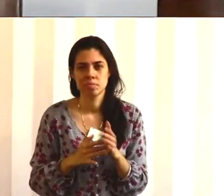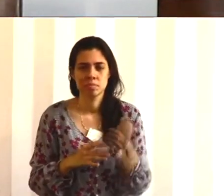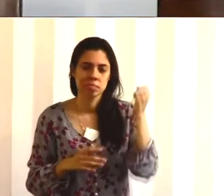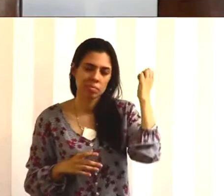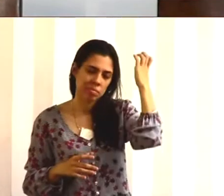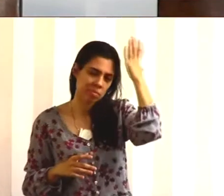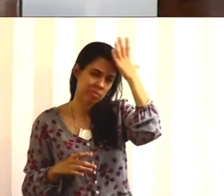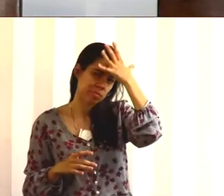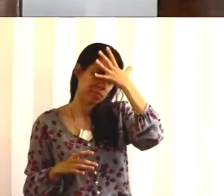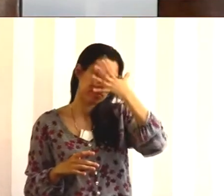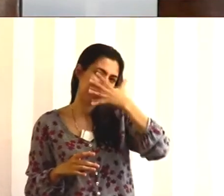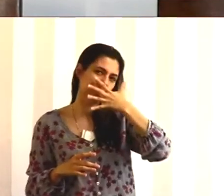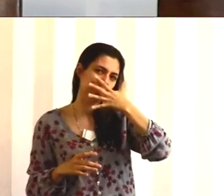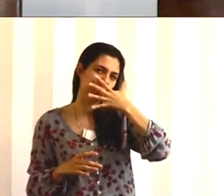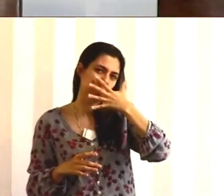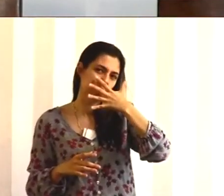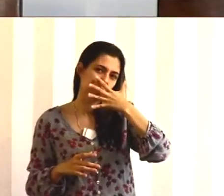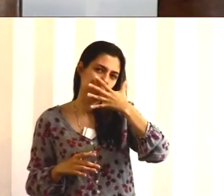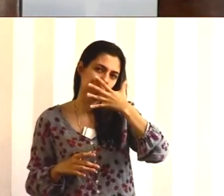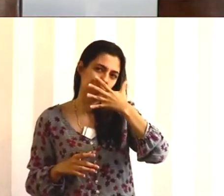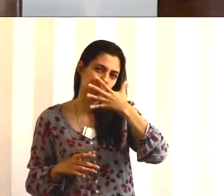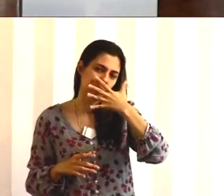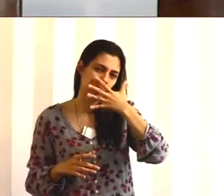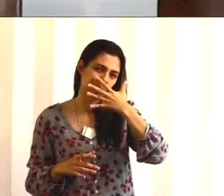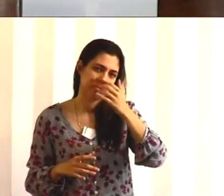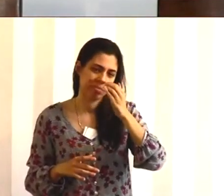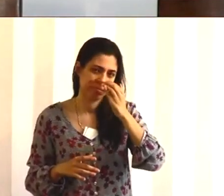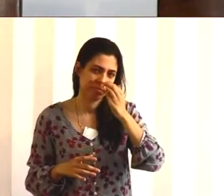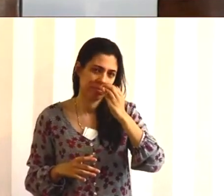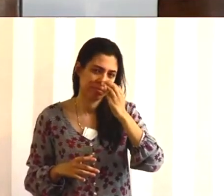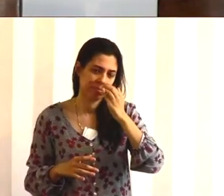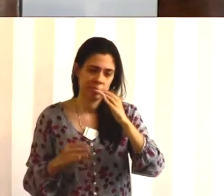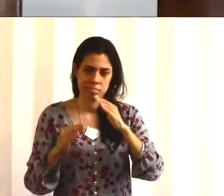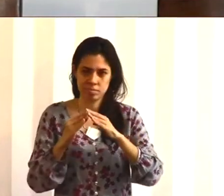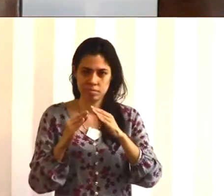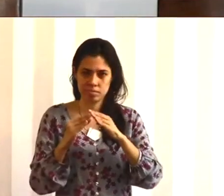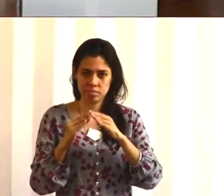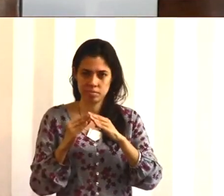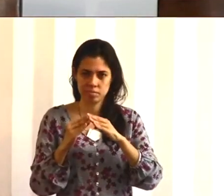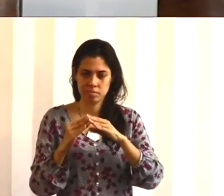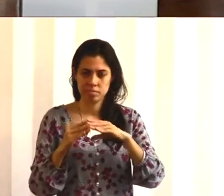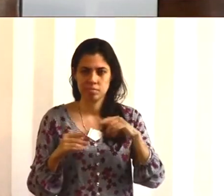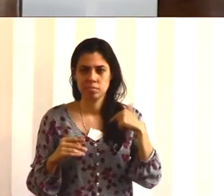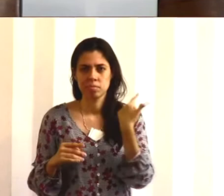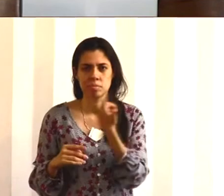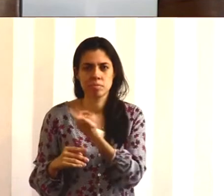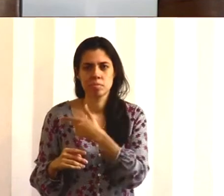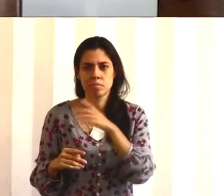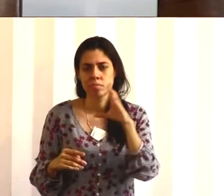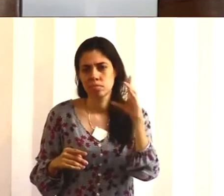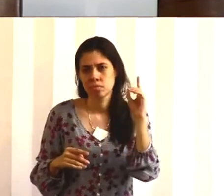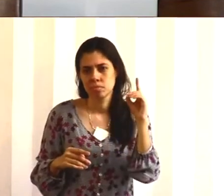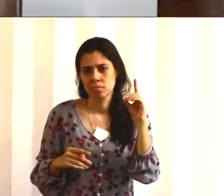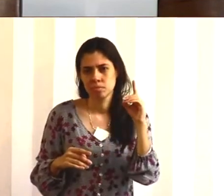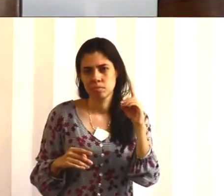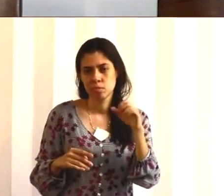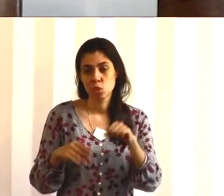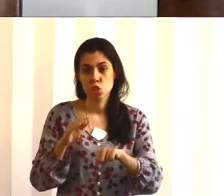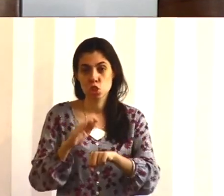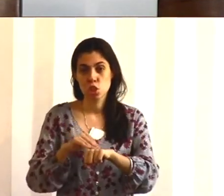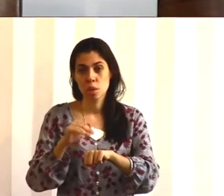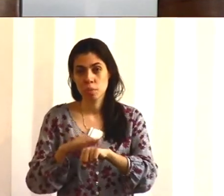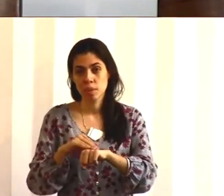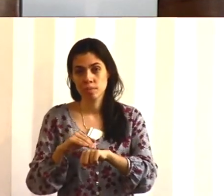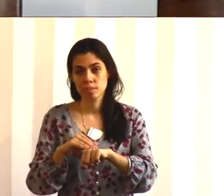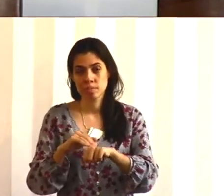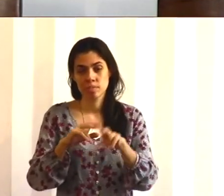Ele, podemos habitar. Esse é o nosso Deus. Então Ele nos convida a